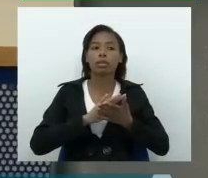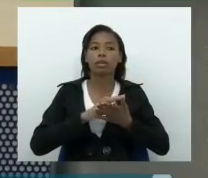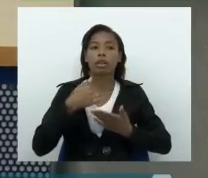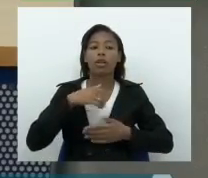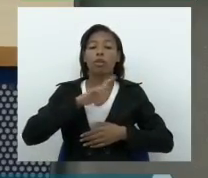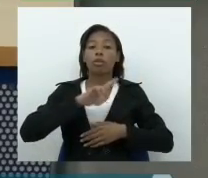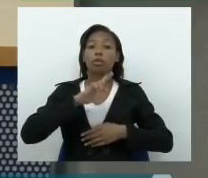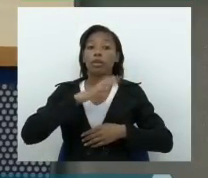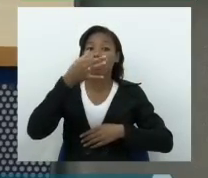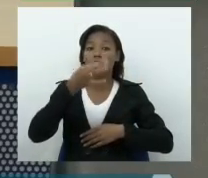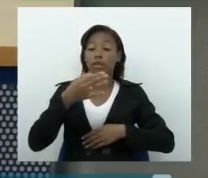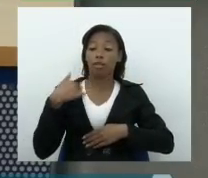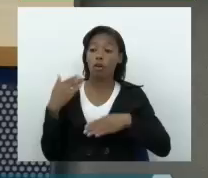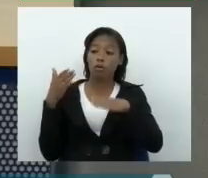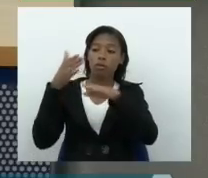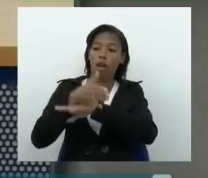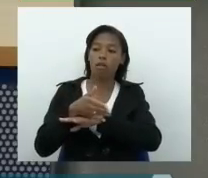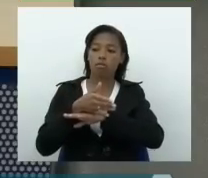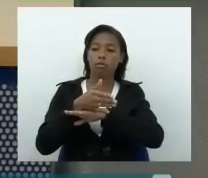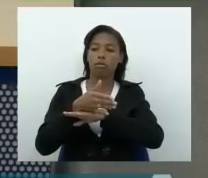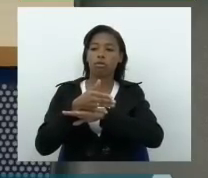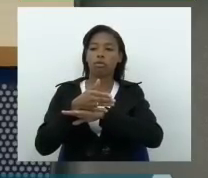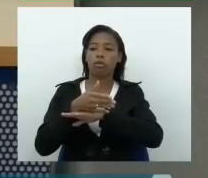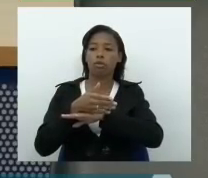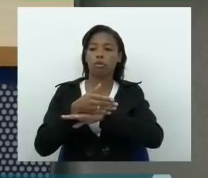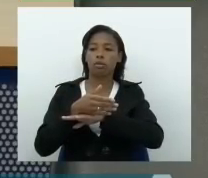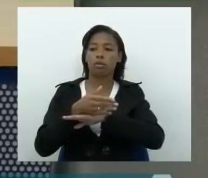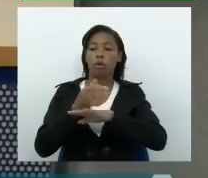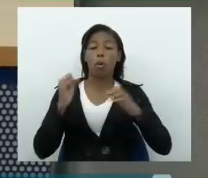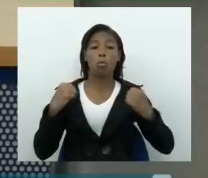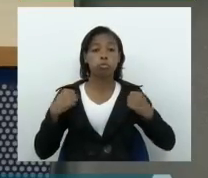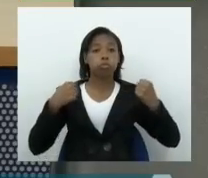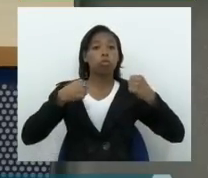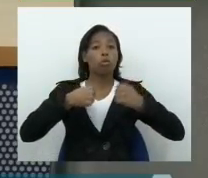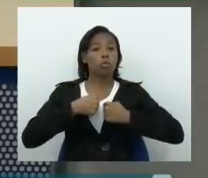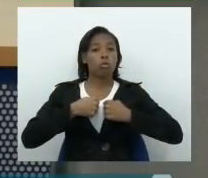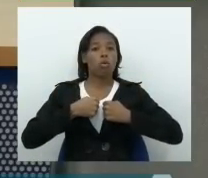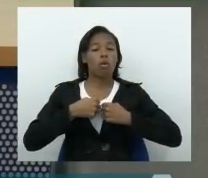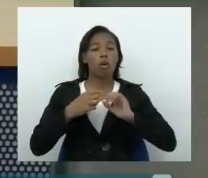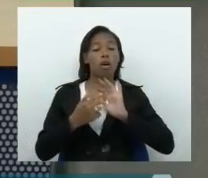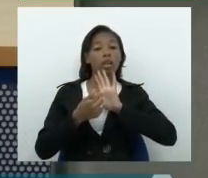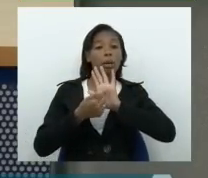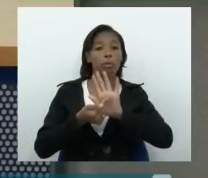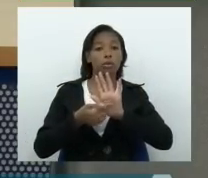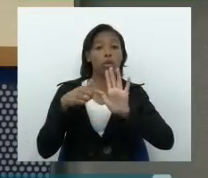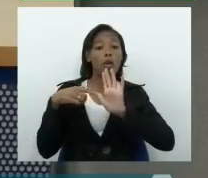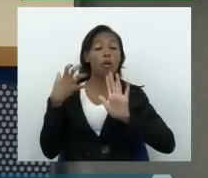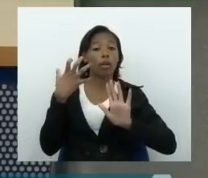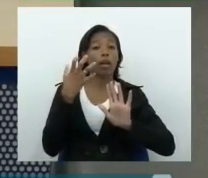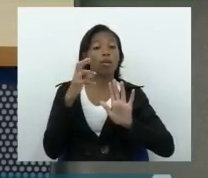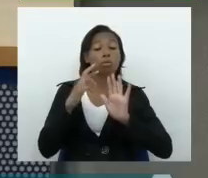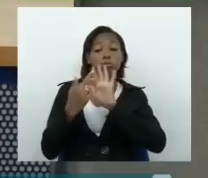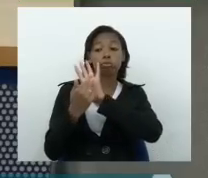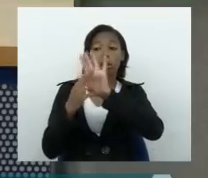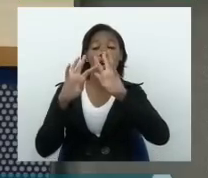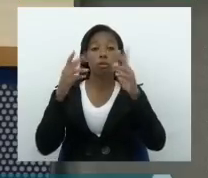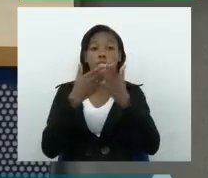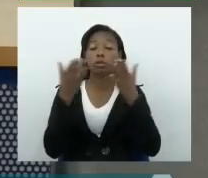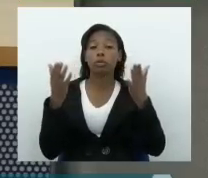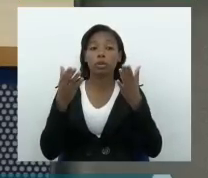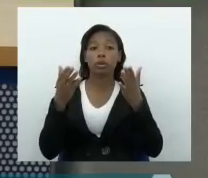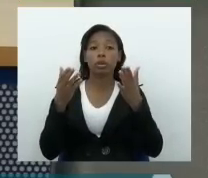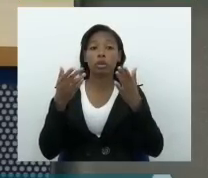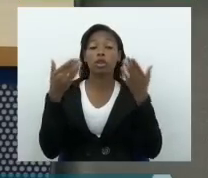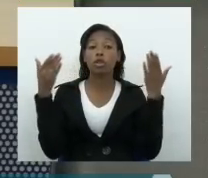aqui com um colete que tem o emblema das Farc. E quero dizer a todos, inclusive,